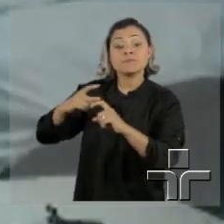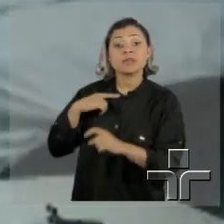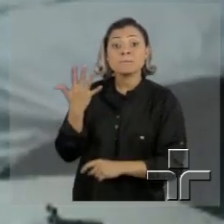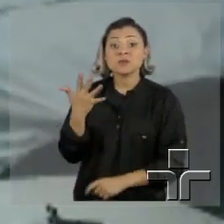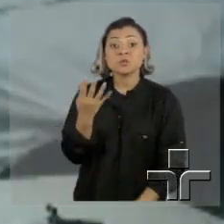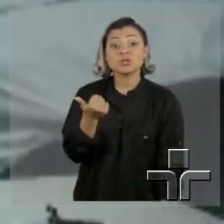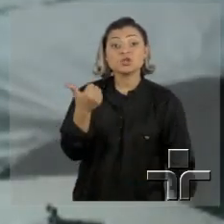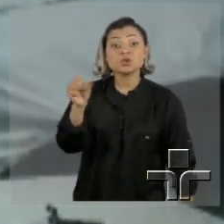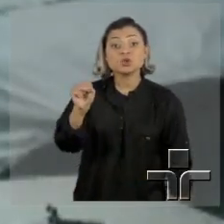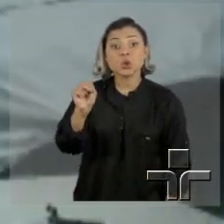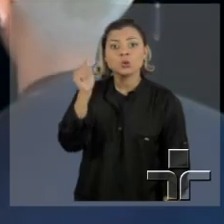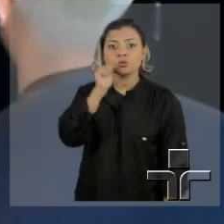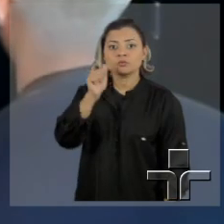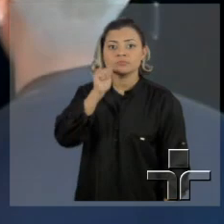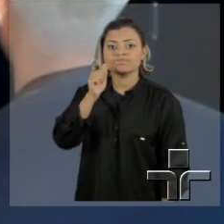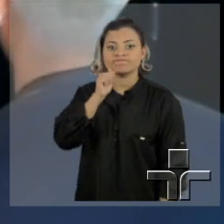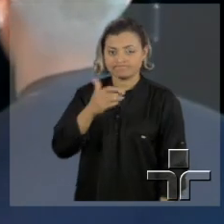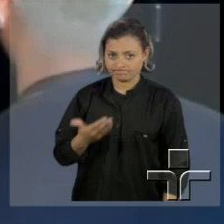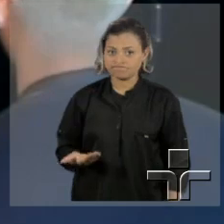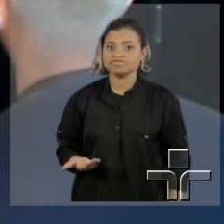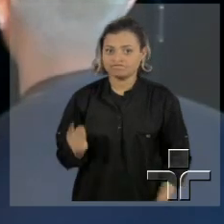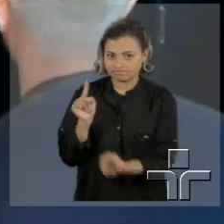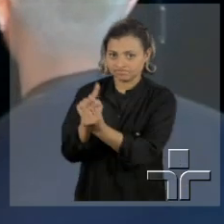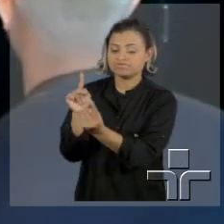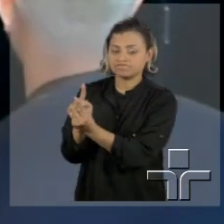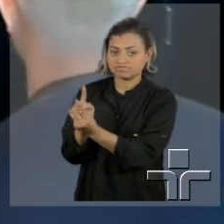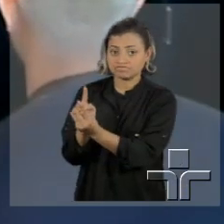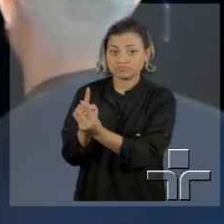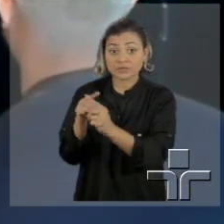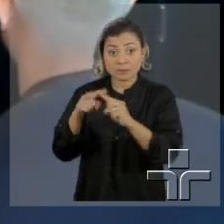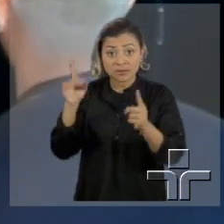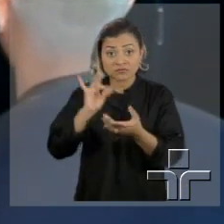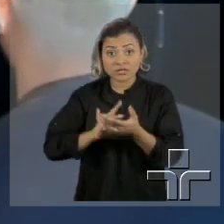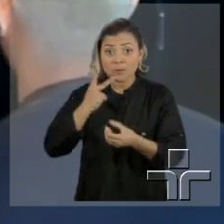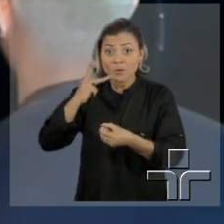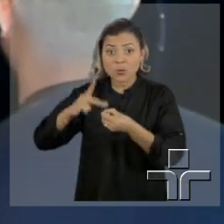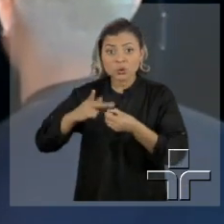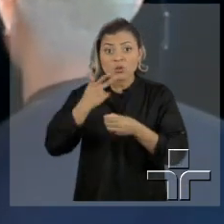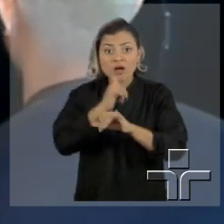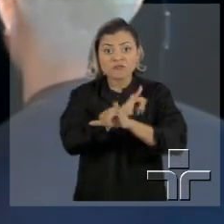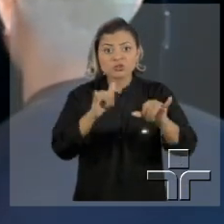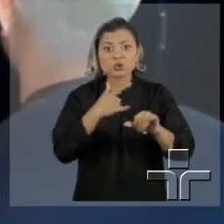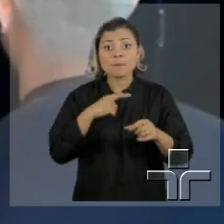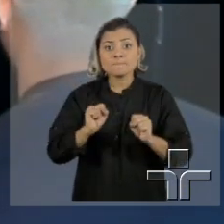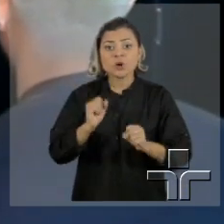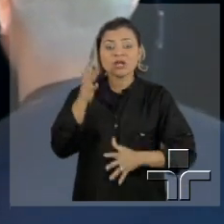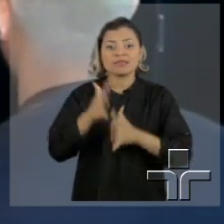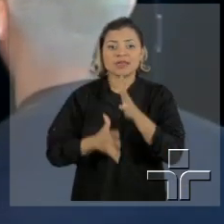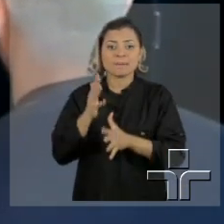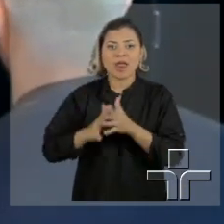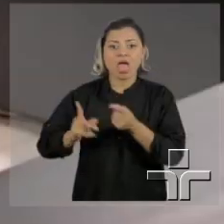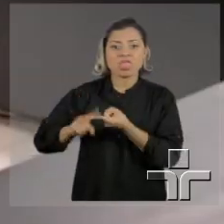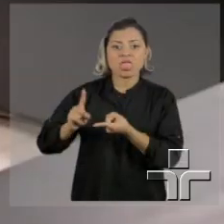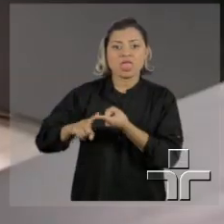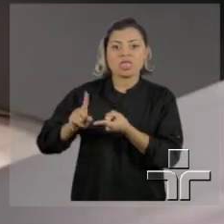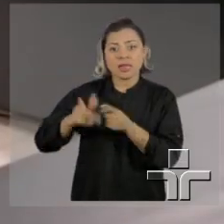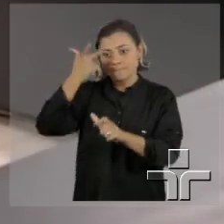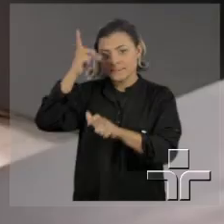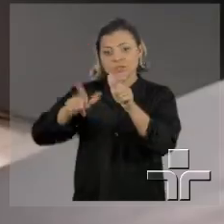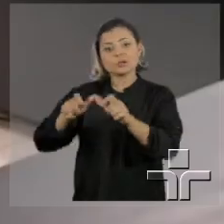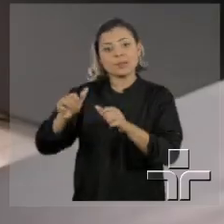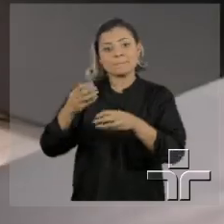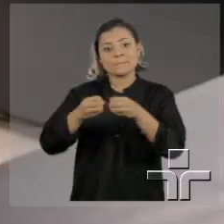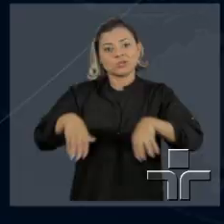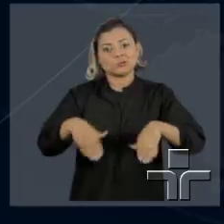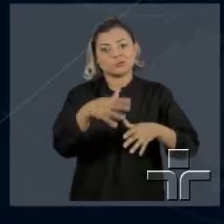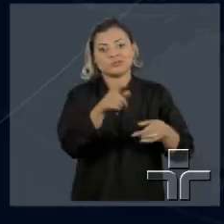menos 18 pacientes. Os promotores alegaram que ele pode coagir testemunhas e prejudicar as investigações.